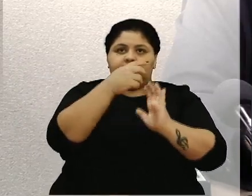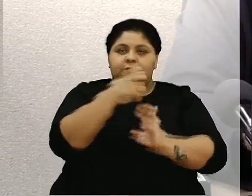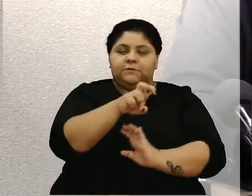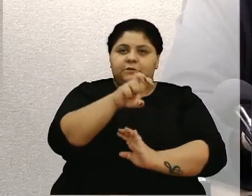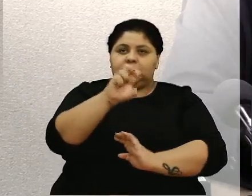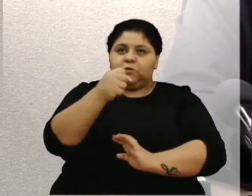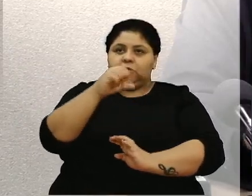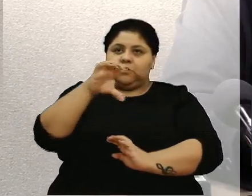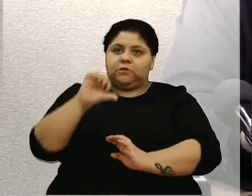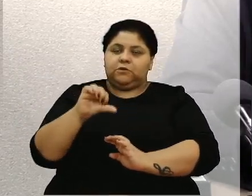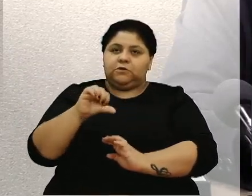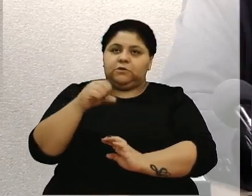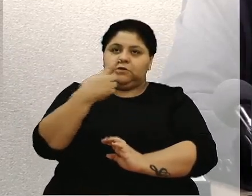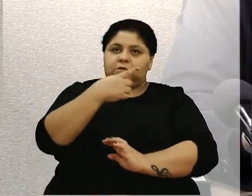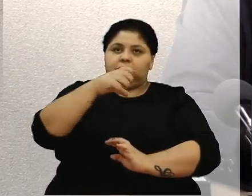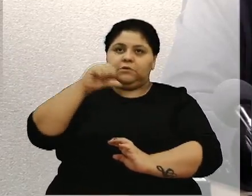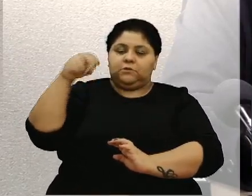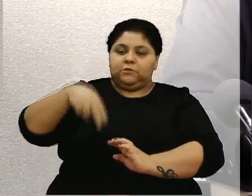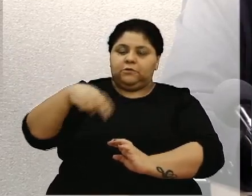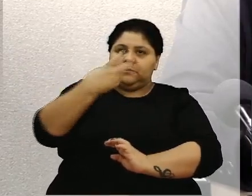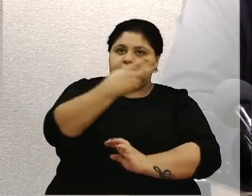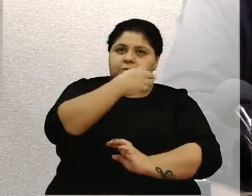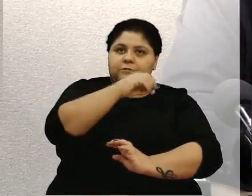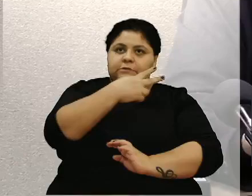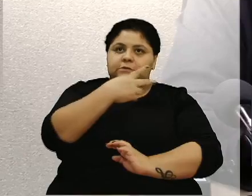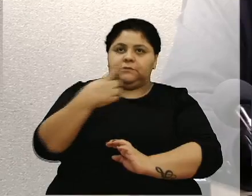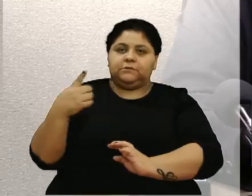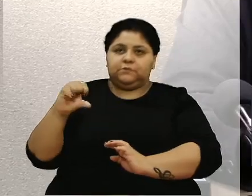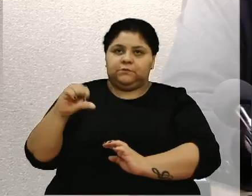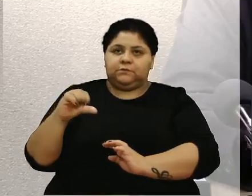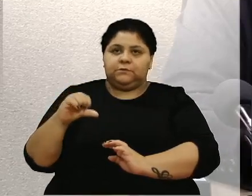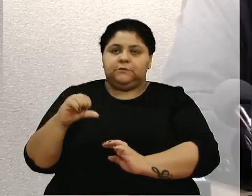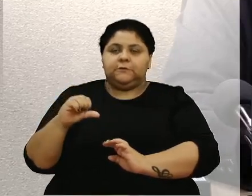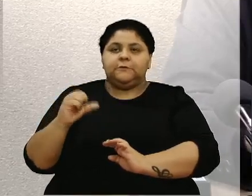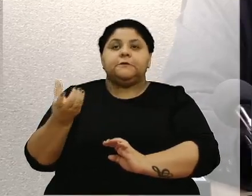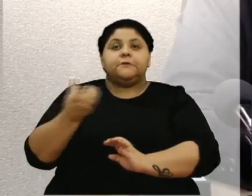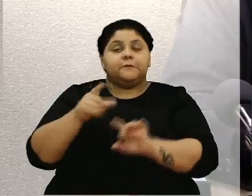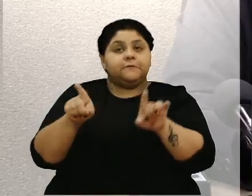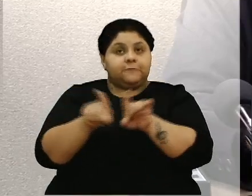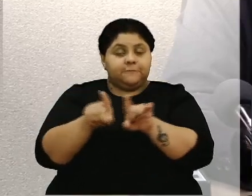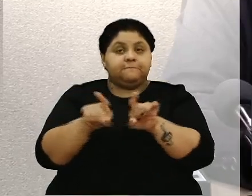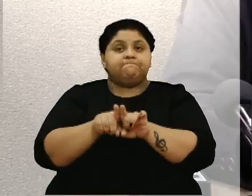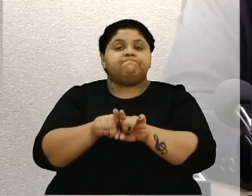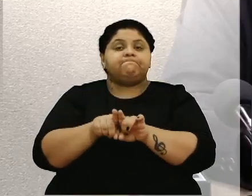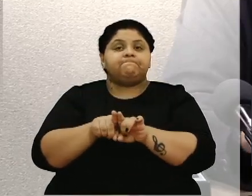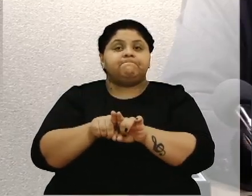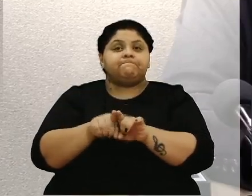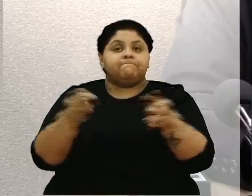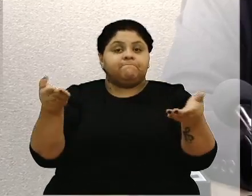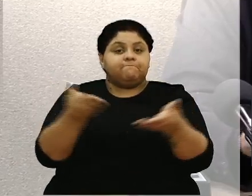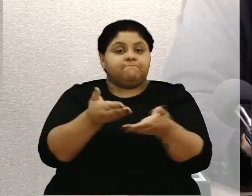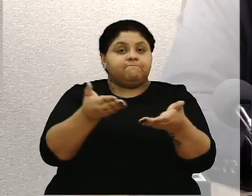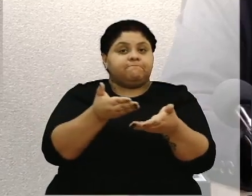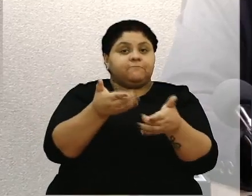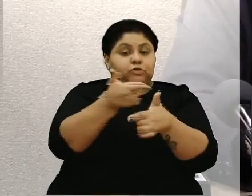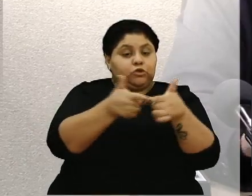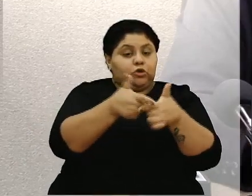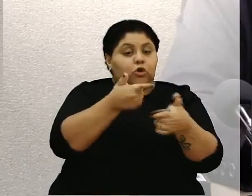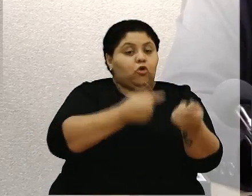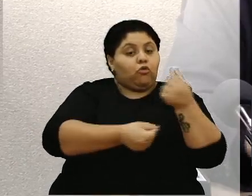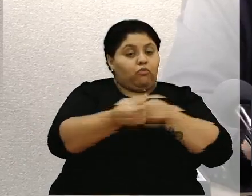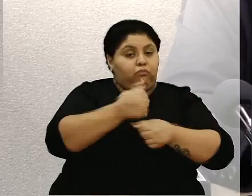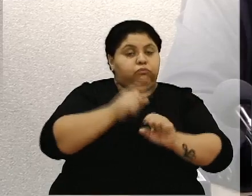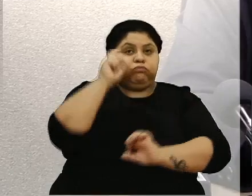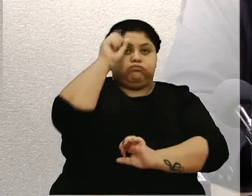de novembro de 2019. Reforça que, diante da atual situação econômica que